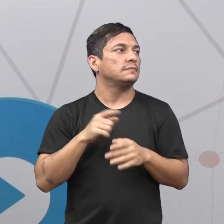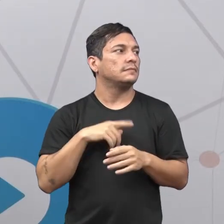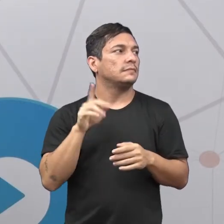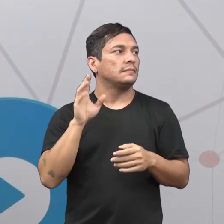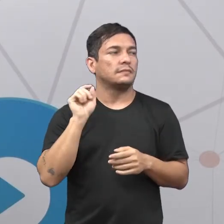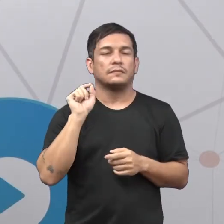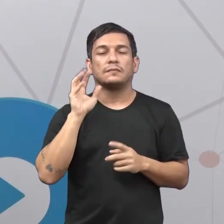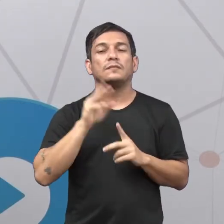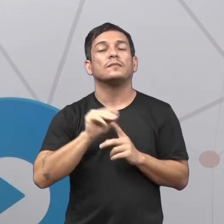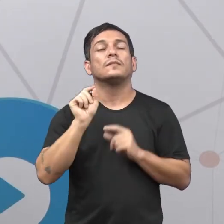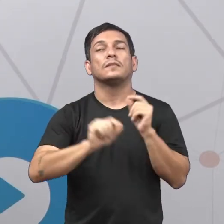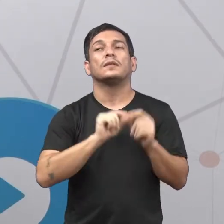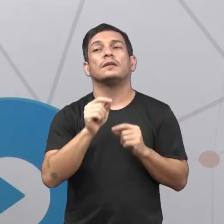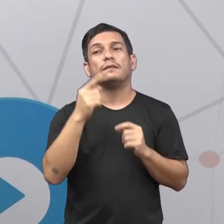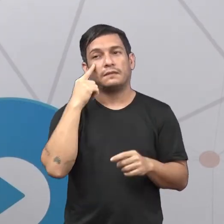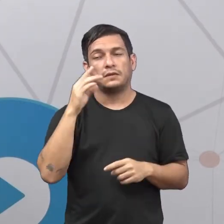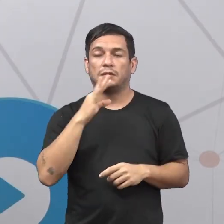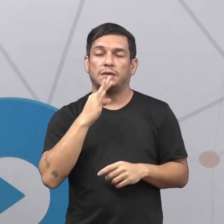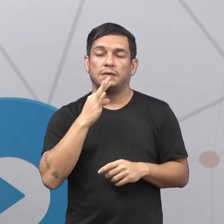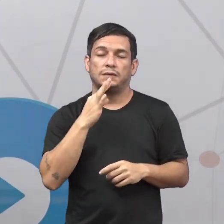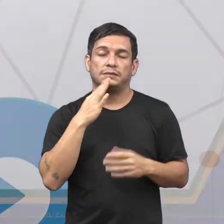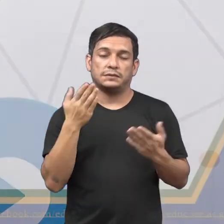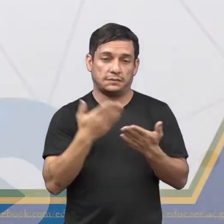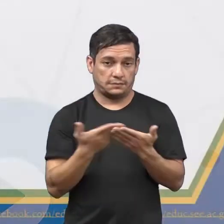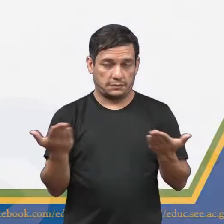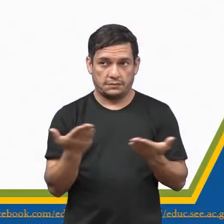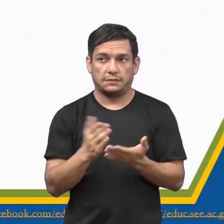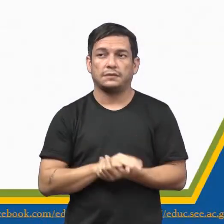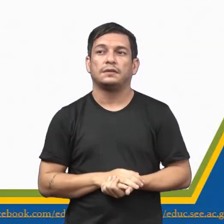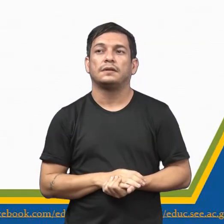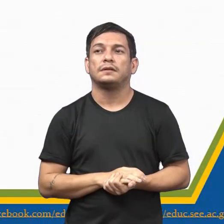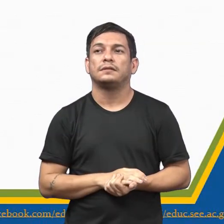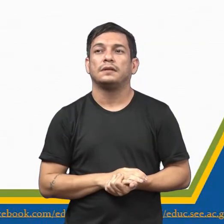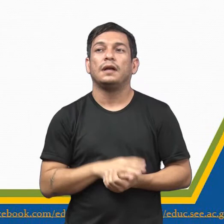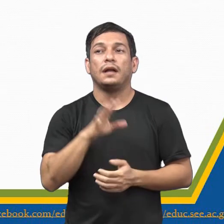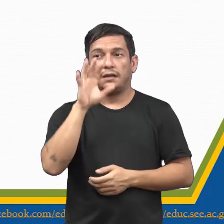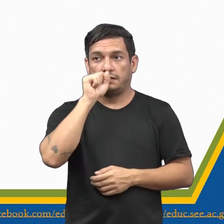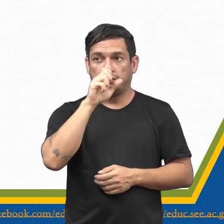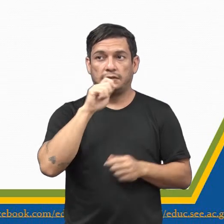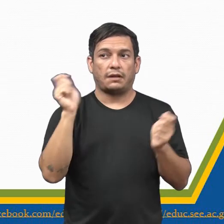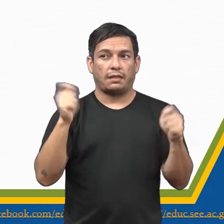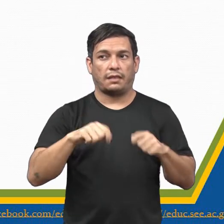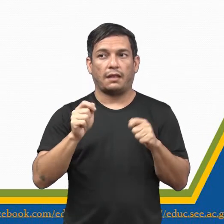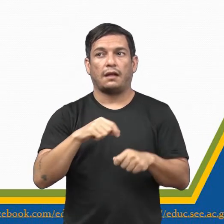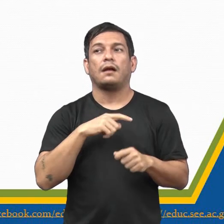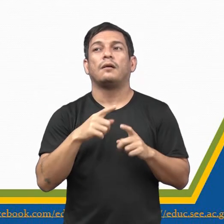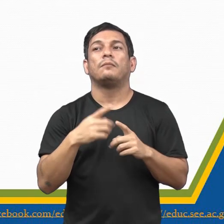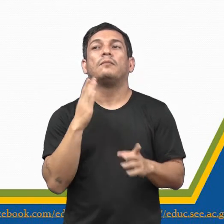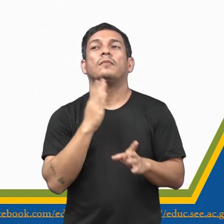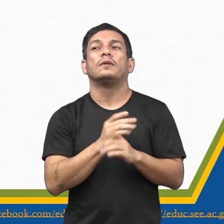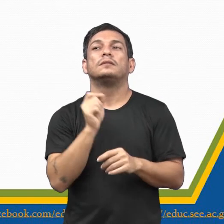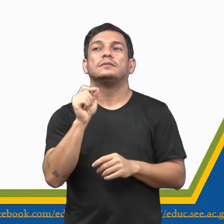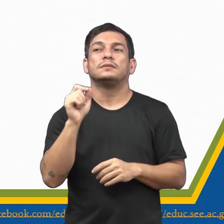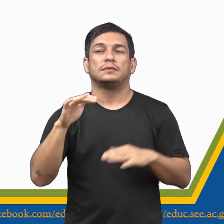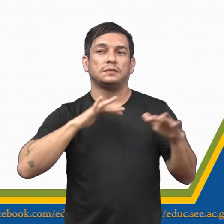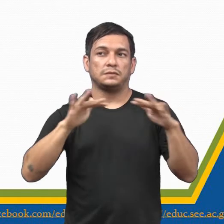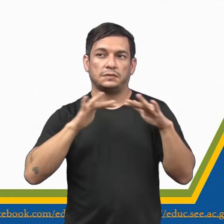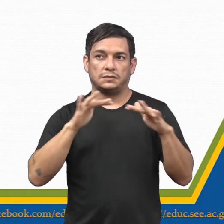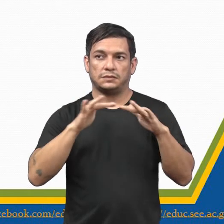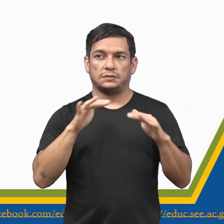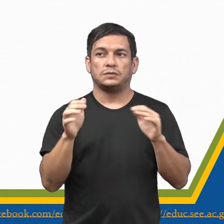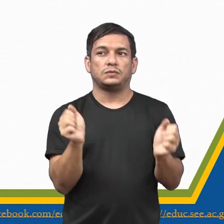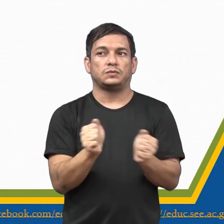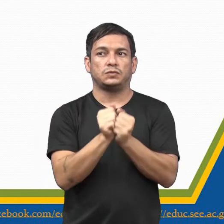para ver os nossos conhecimentos na nossa aula de hoje. A respiração ela só é possível em virtude da